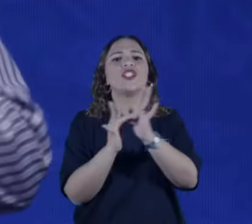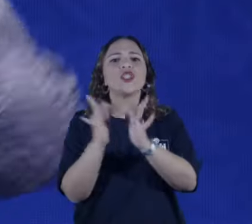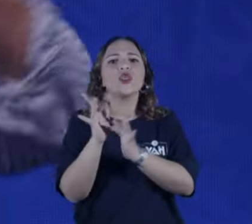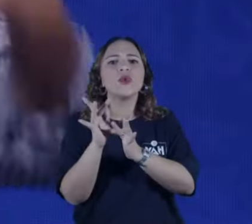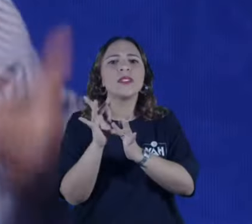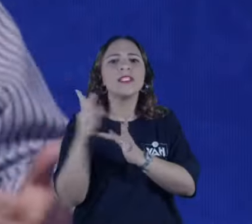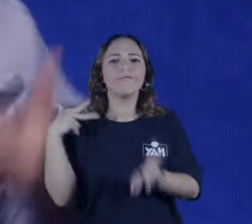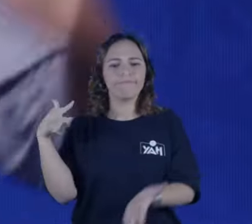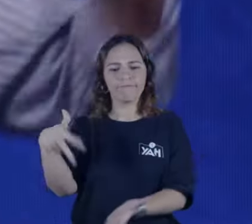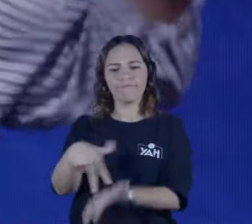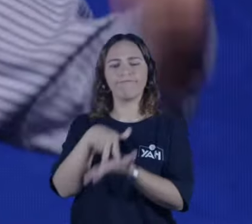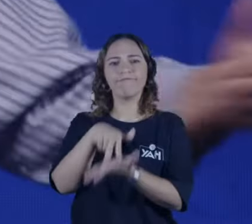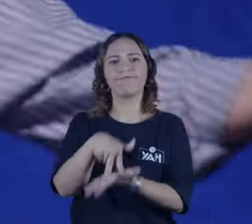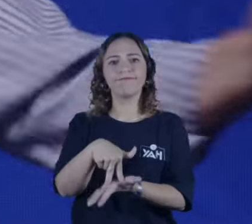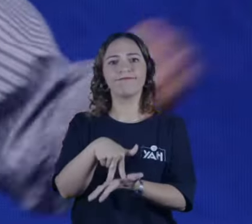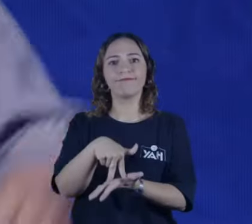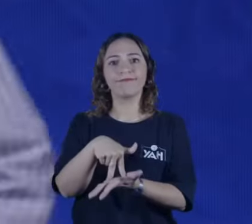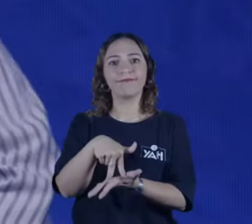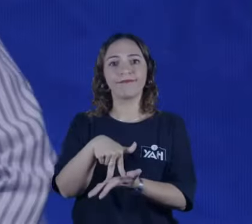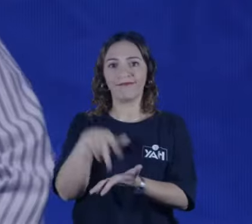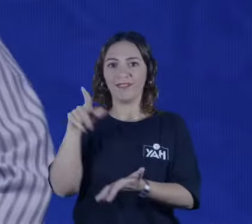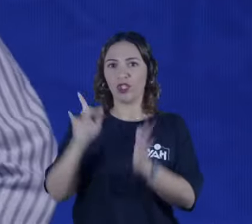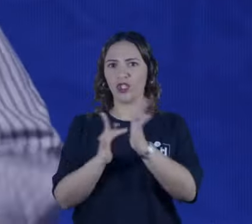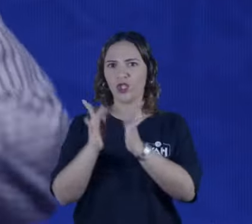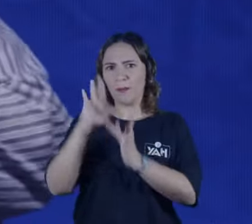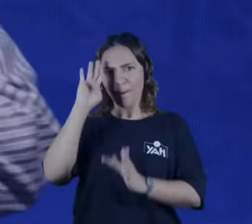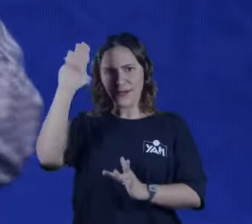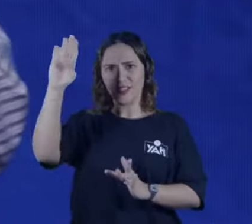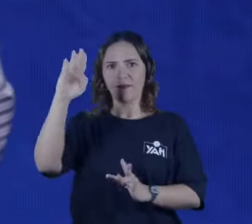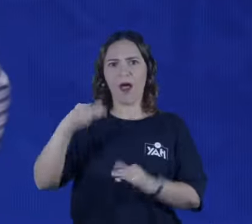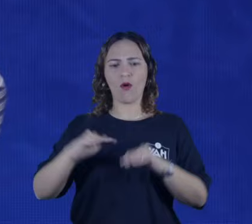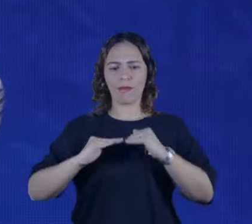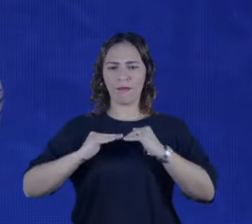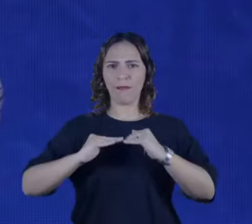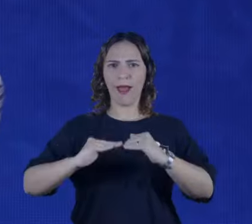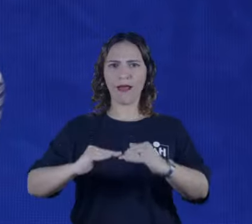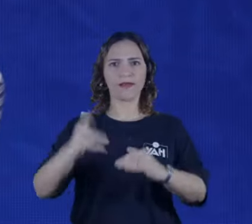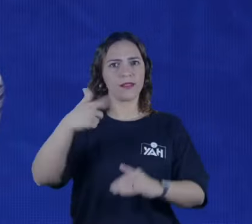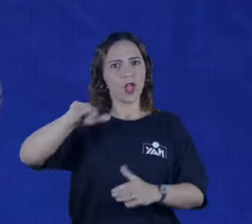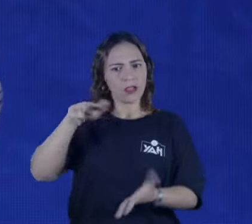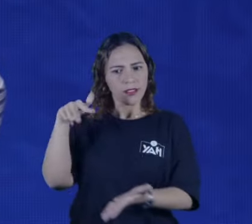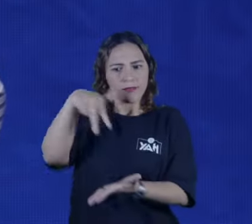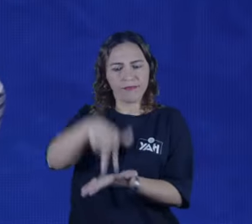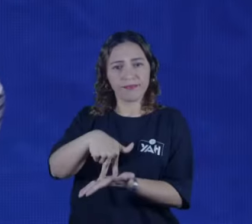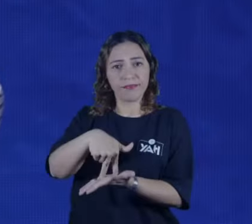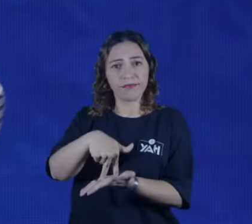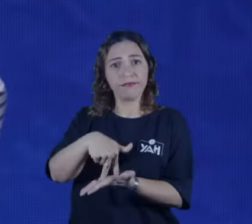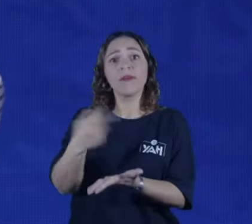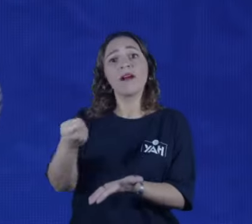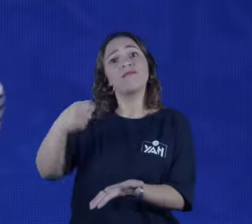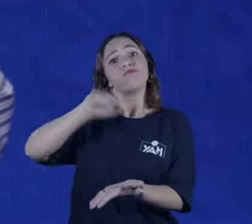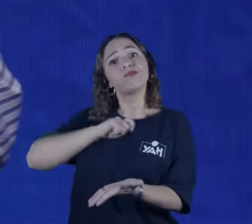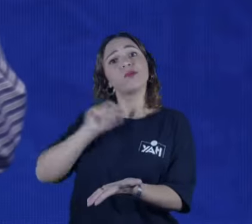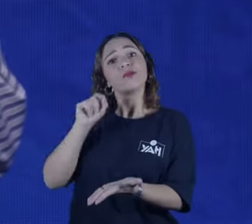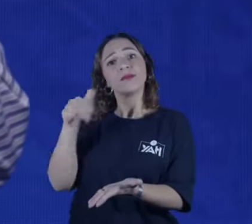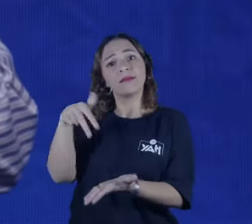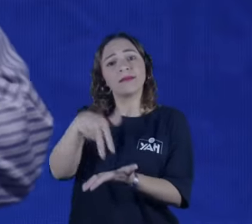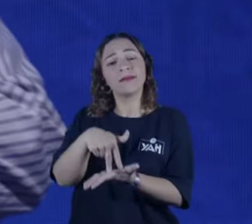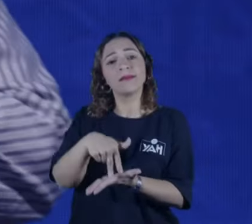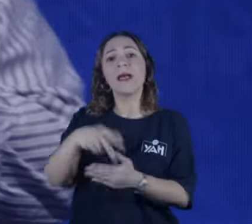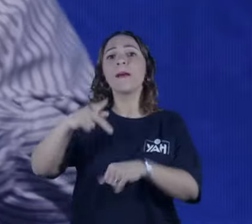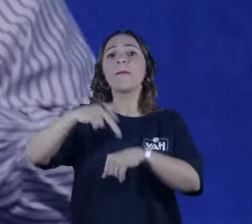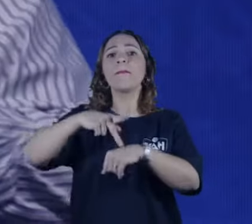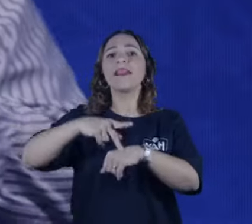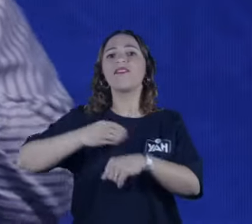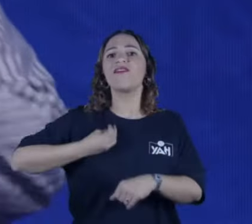nós somos o quê? Pedras vivas. O edifício é construído a partir da